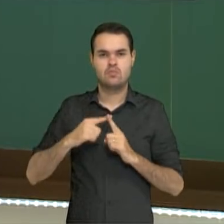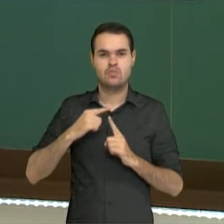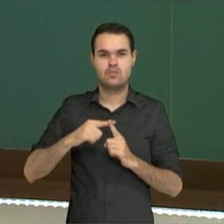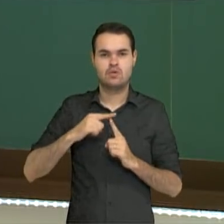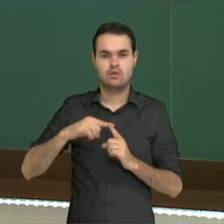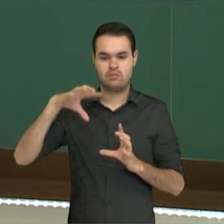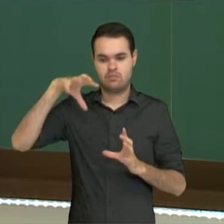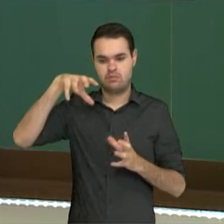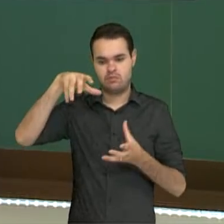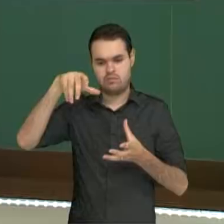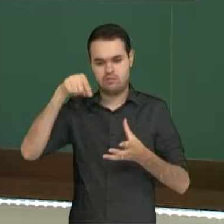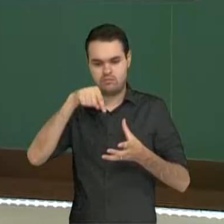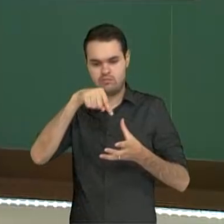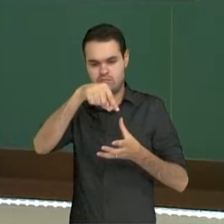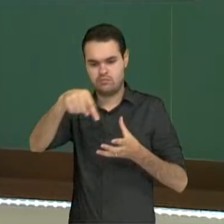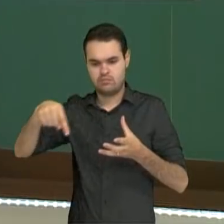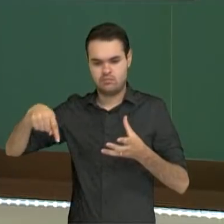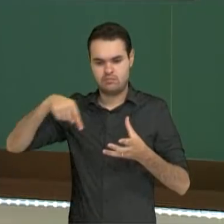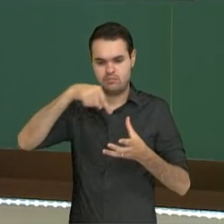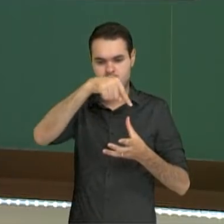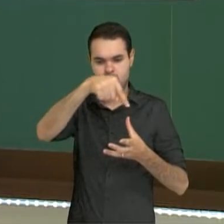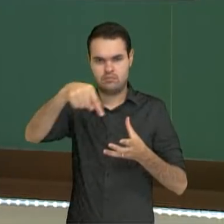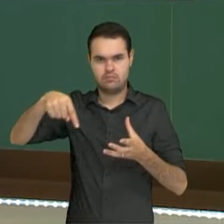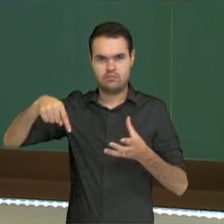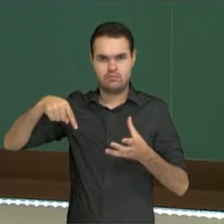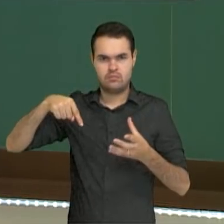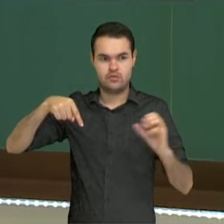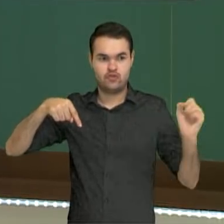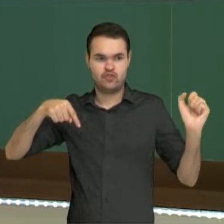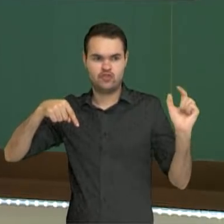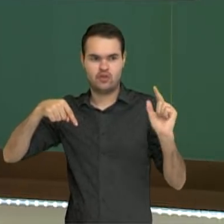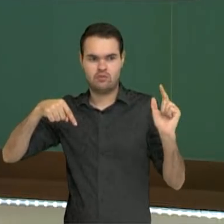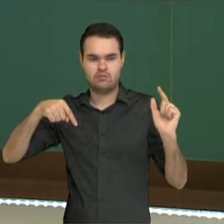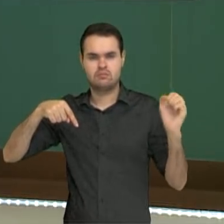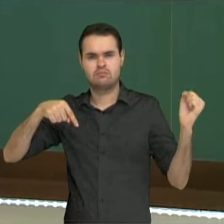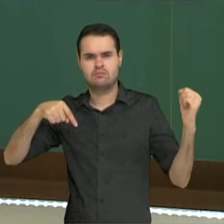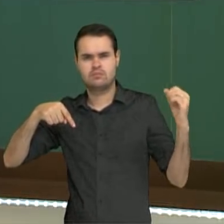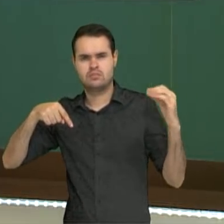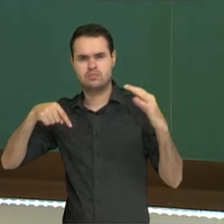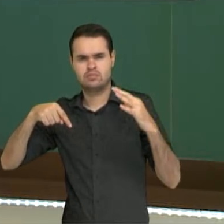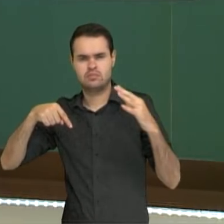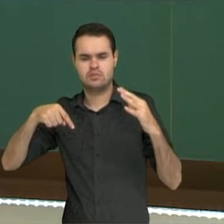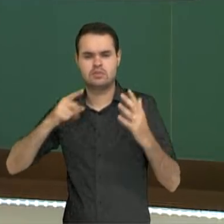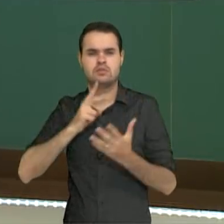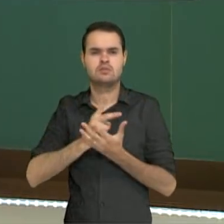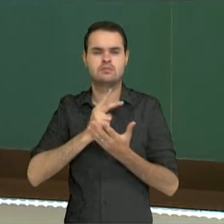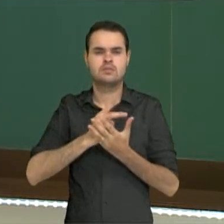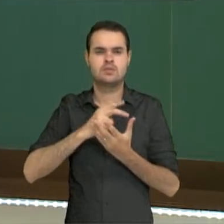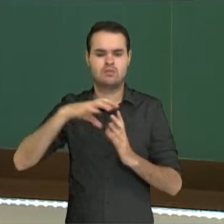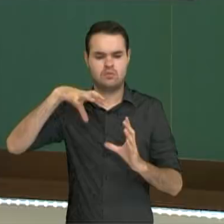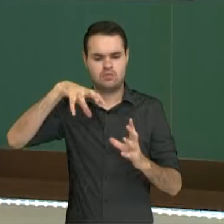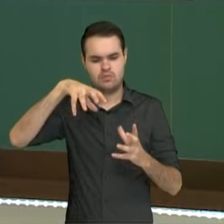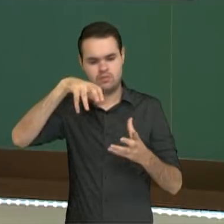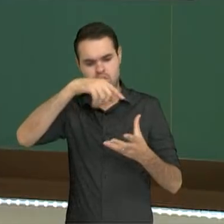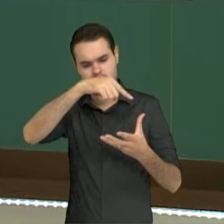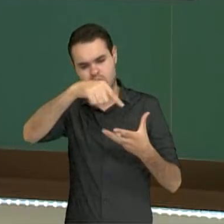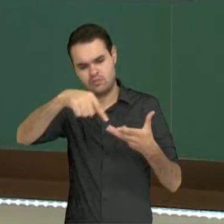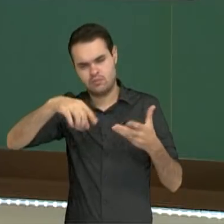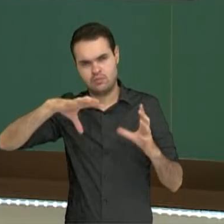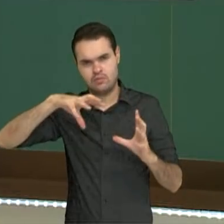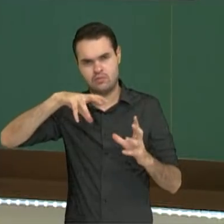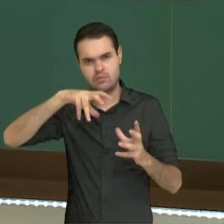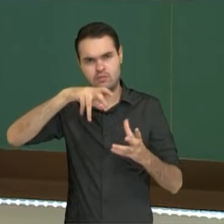ao Sol, que nós falamos, e a maior incidência de raios solares, que gera as maiores temperaturas. Quanto maior é